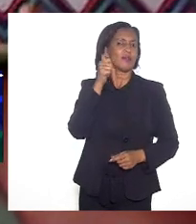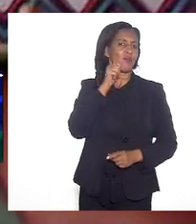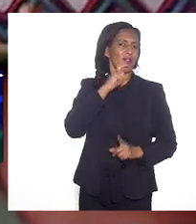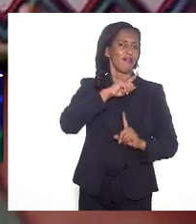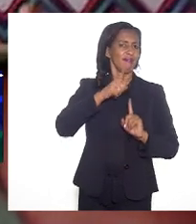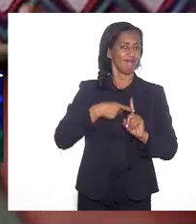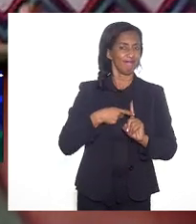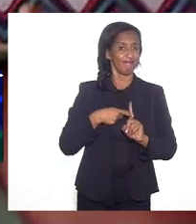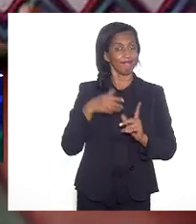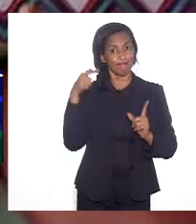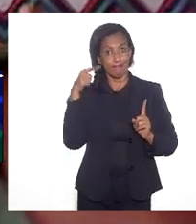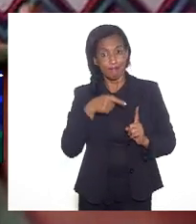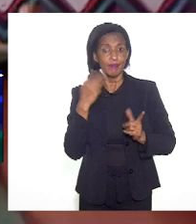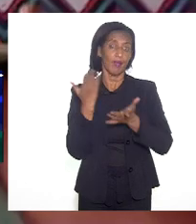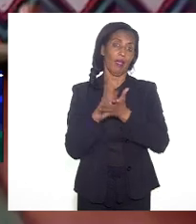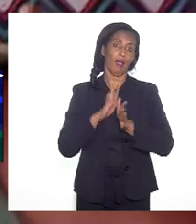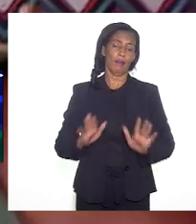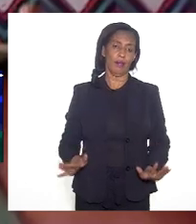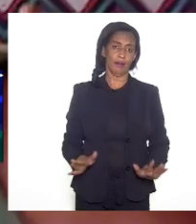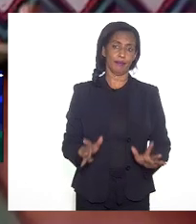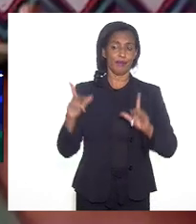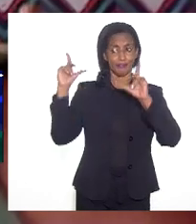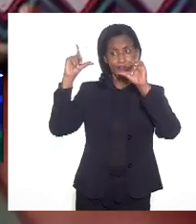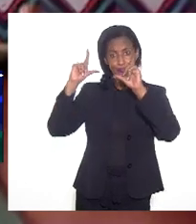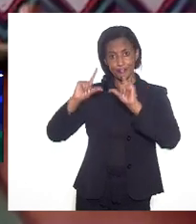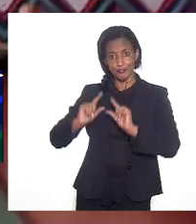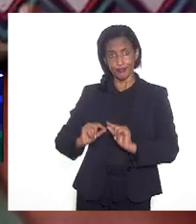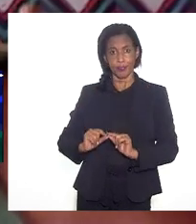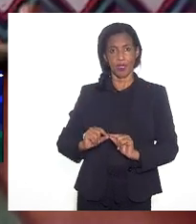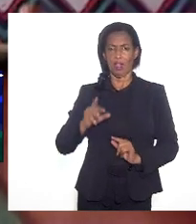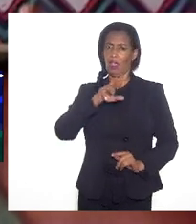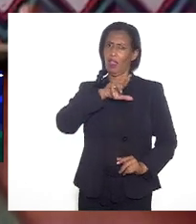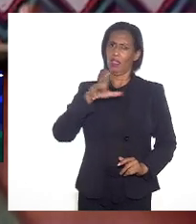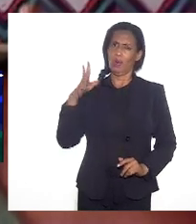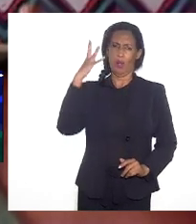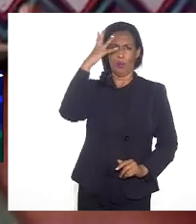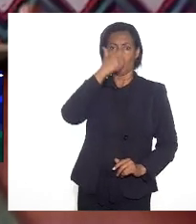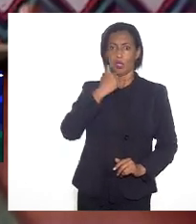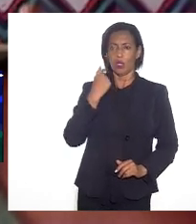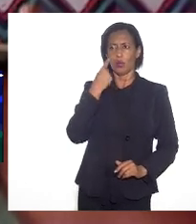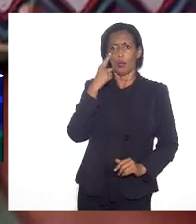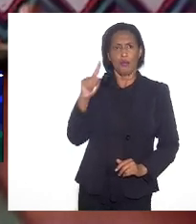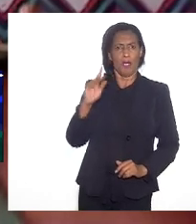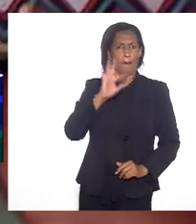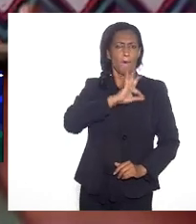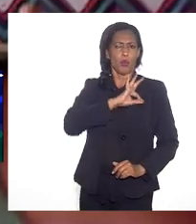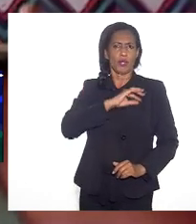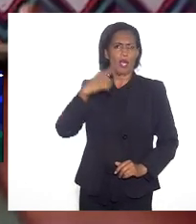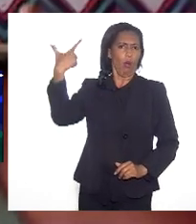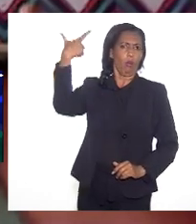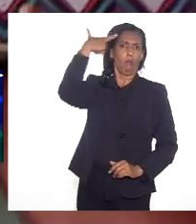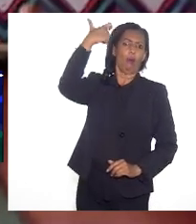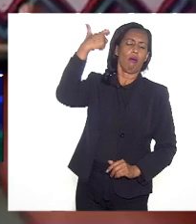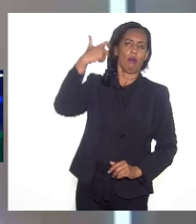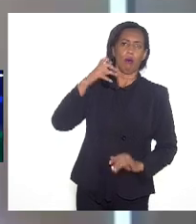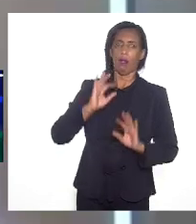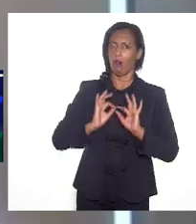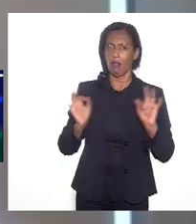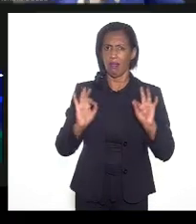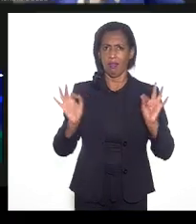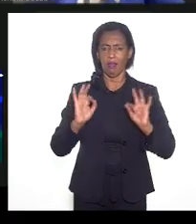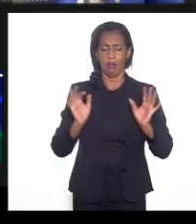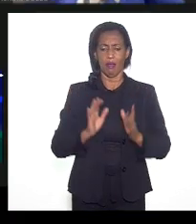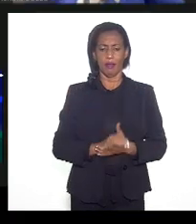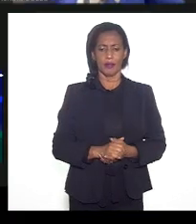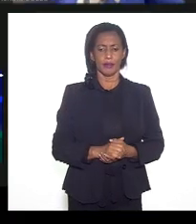gente quer acabar. É isso que a gente quer diminuir. Não é bonito ver um policial levar um tiro na cabeça. Para